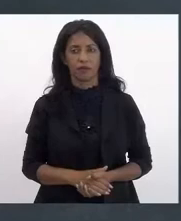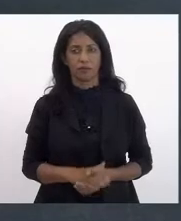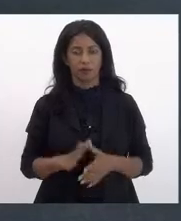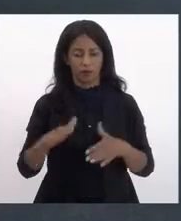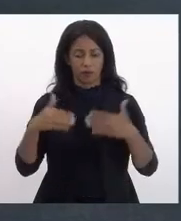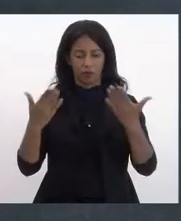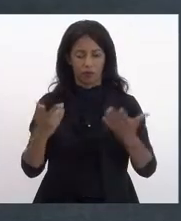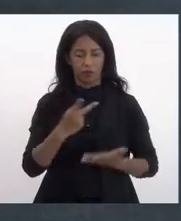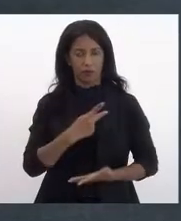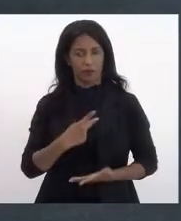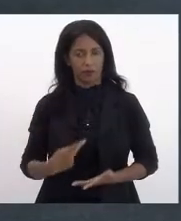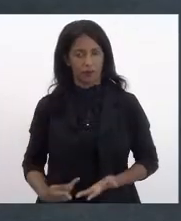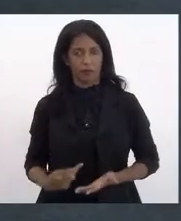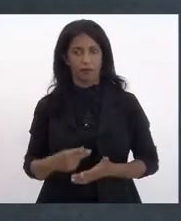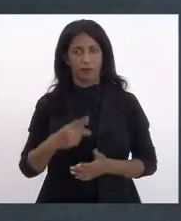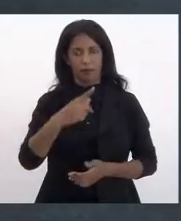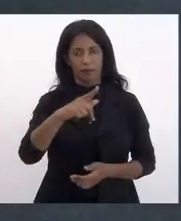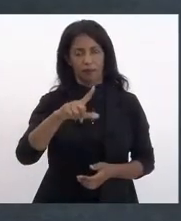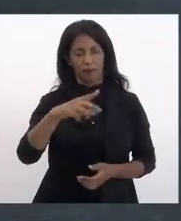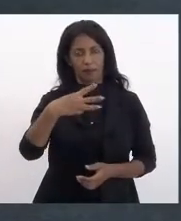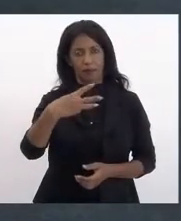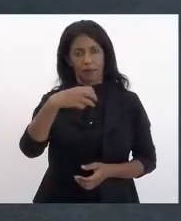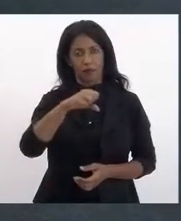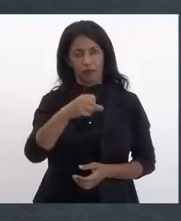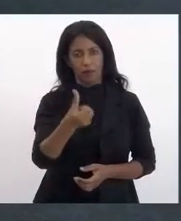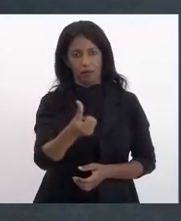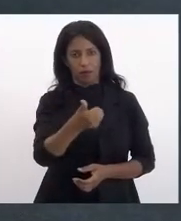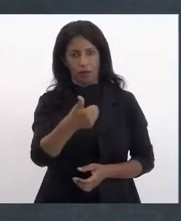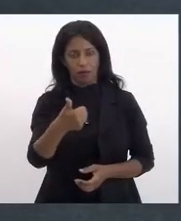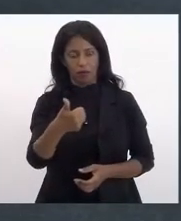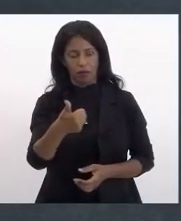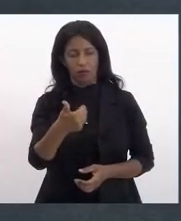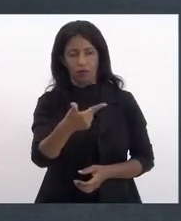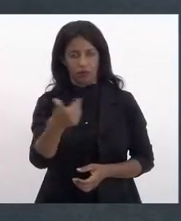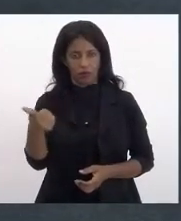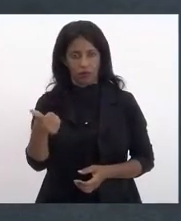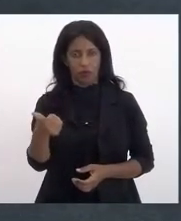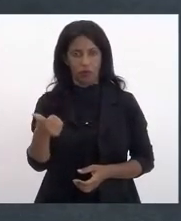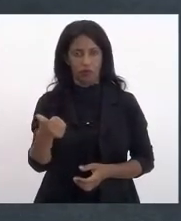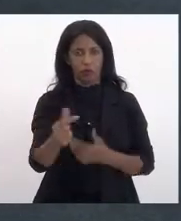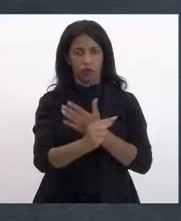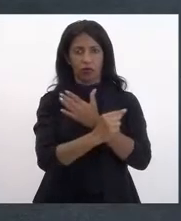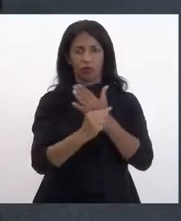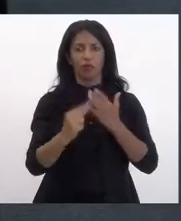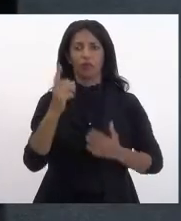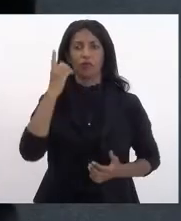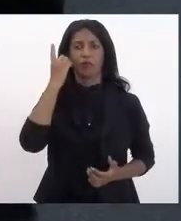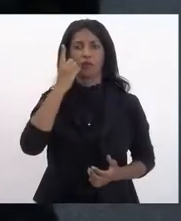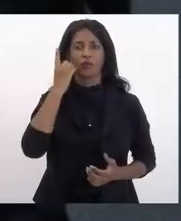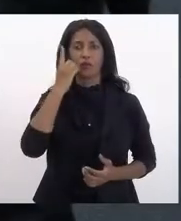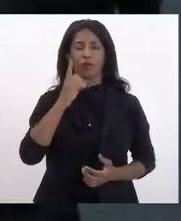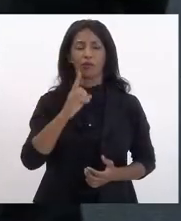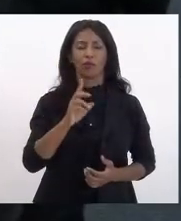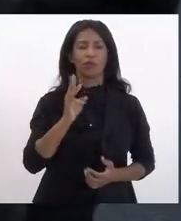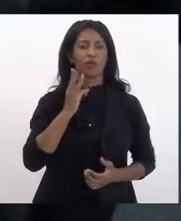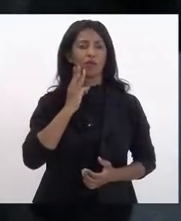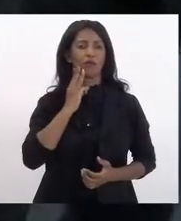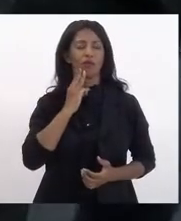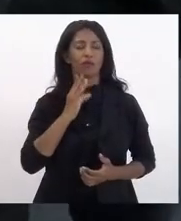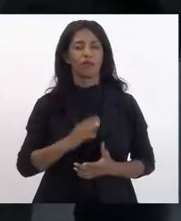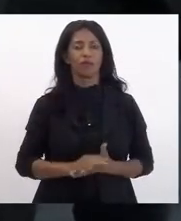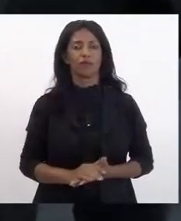Senhora Presidente, PL 3861, de 21, de autoria do deputado Valdeque